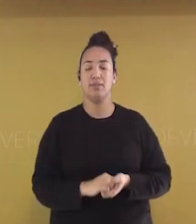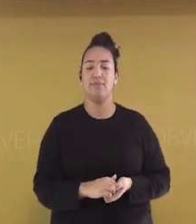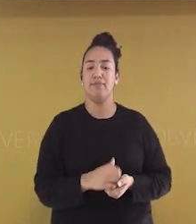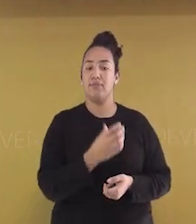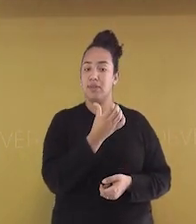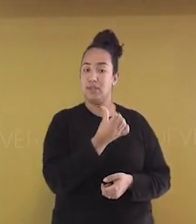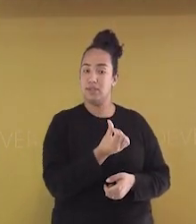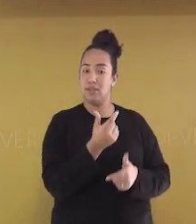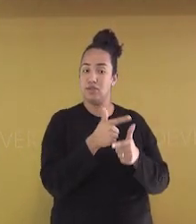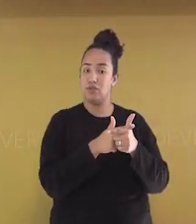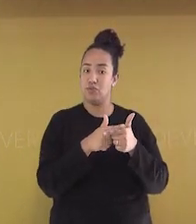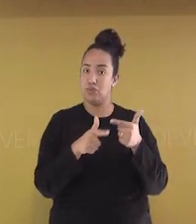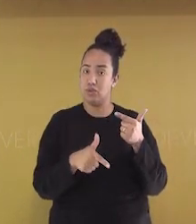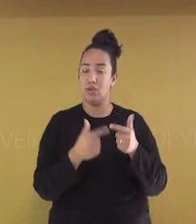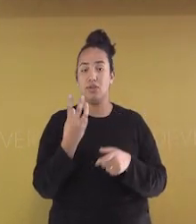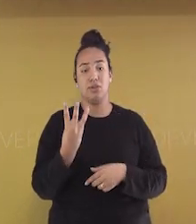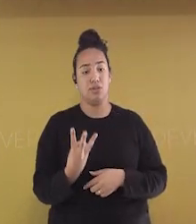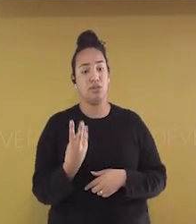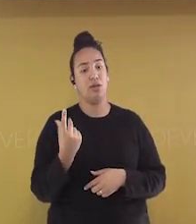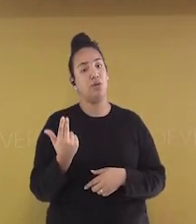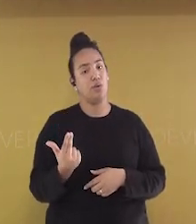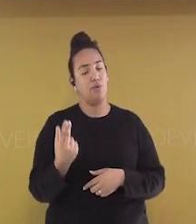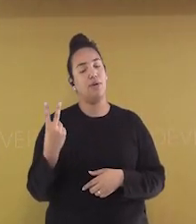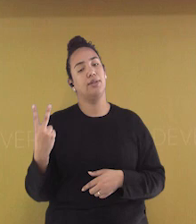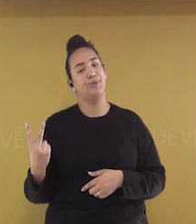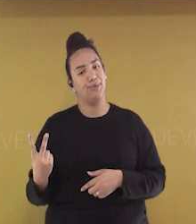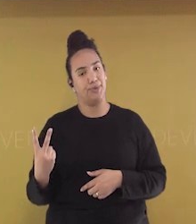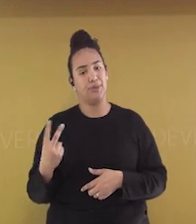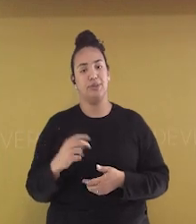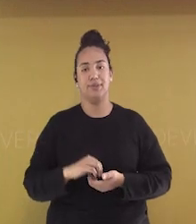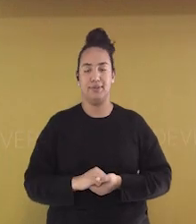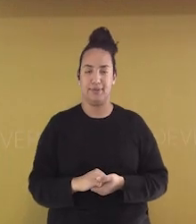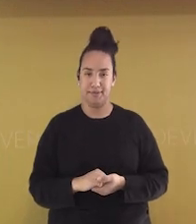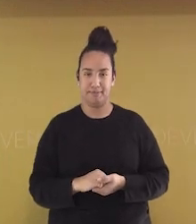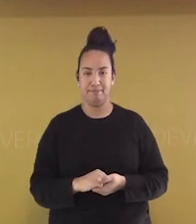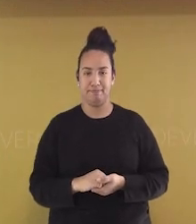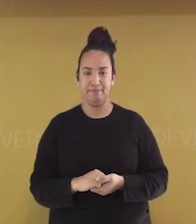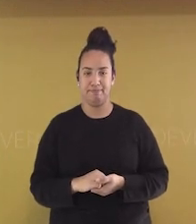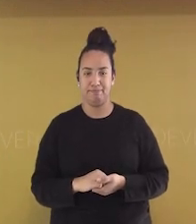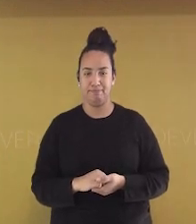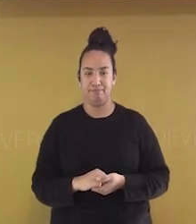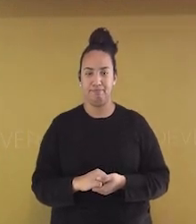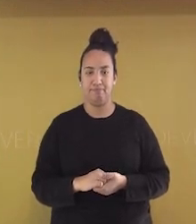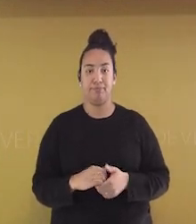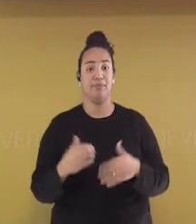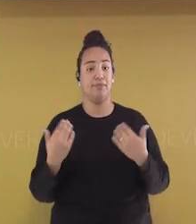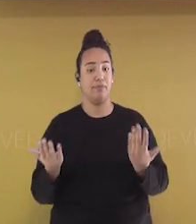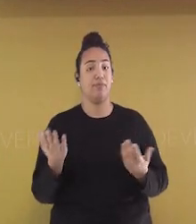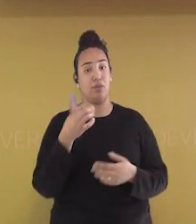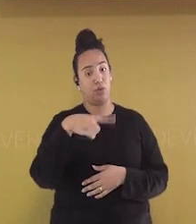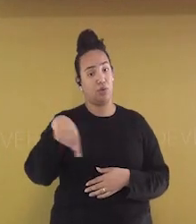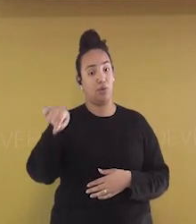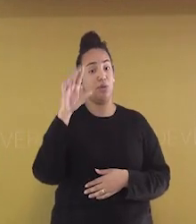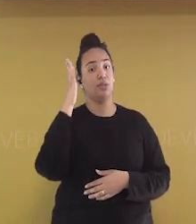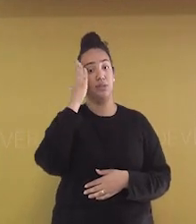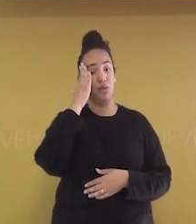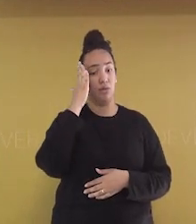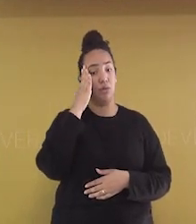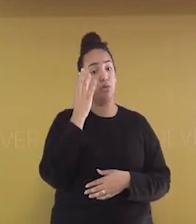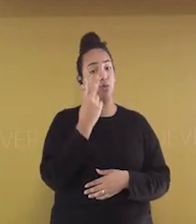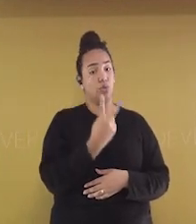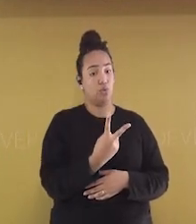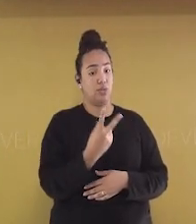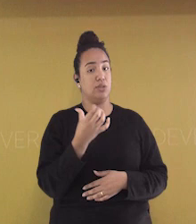a 3, e 6 dividido por 3 é igual a 2. Com isso, sabemos